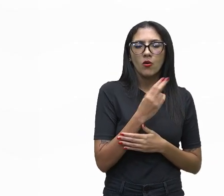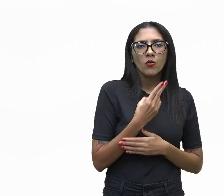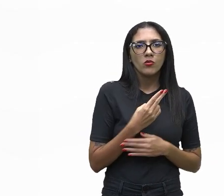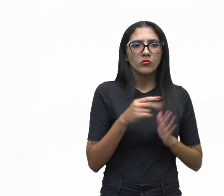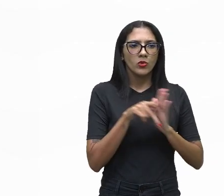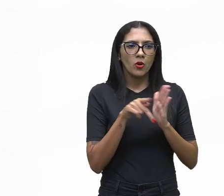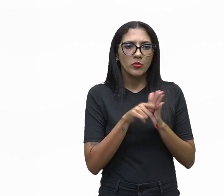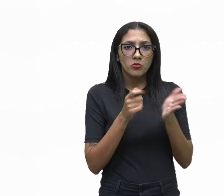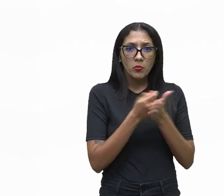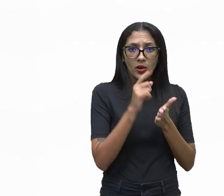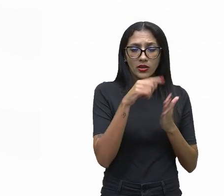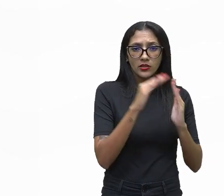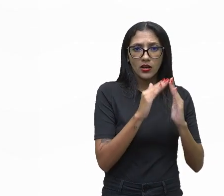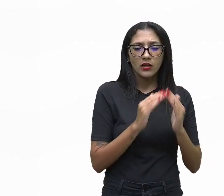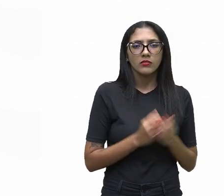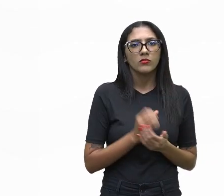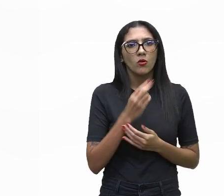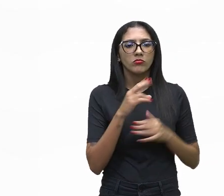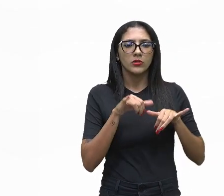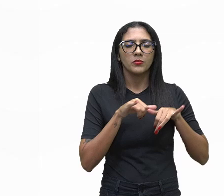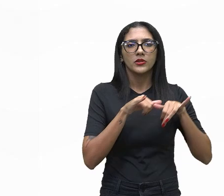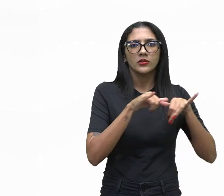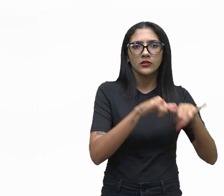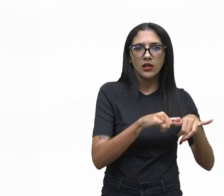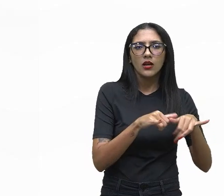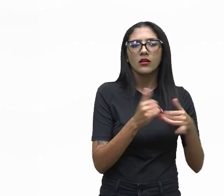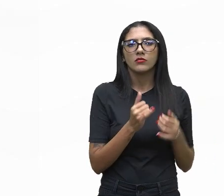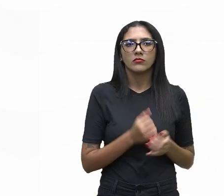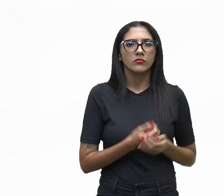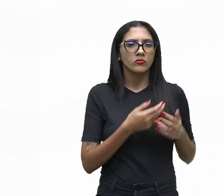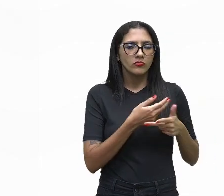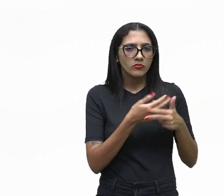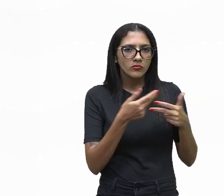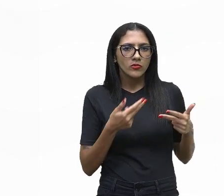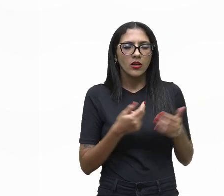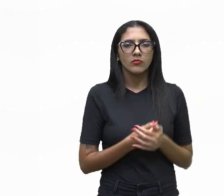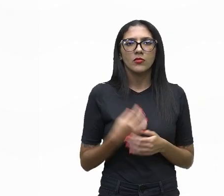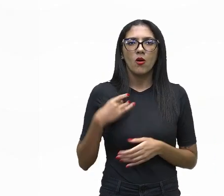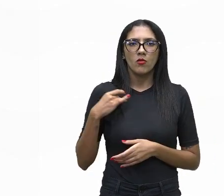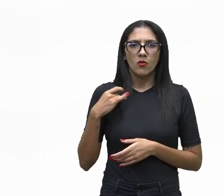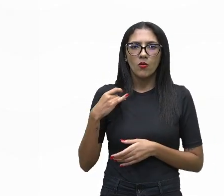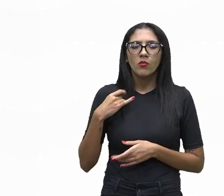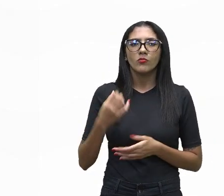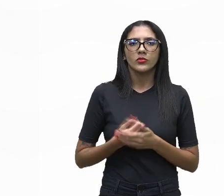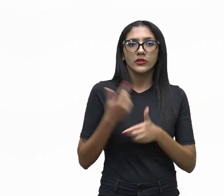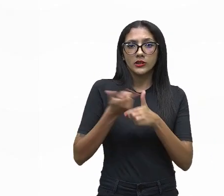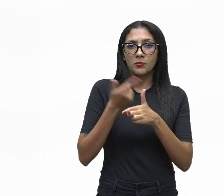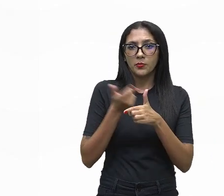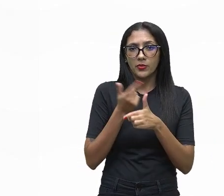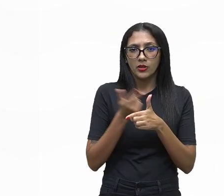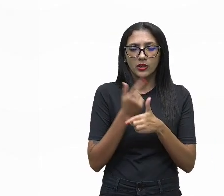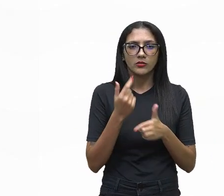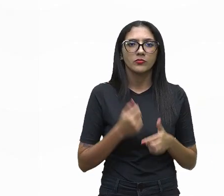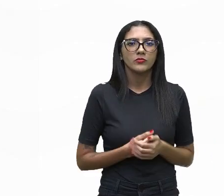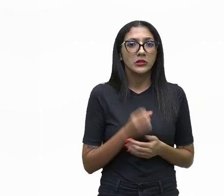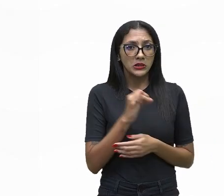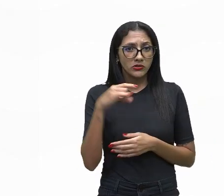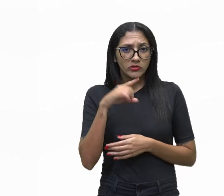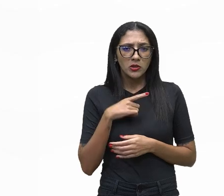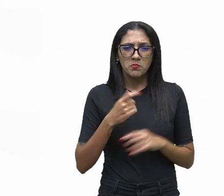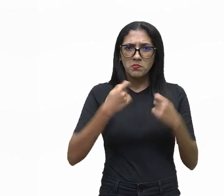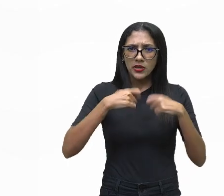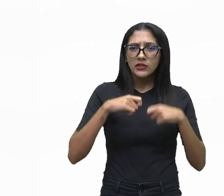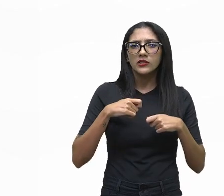financiamento, alimentação, supermercado em geral, roupas, calçados, caso você